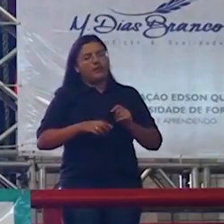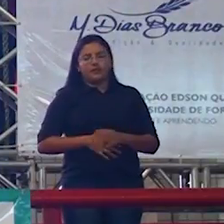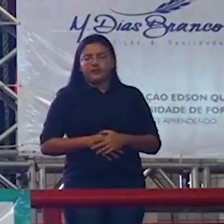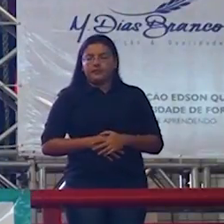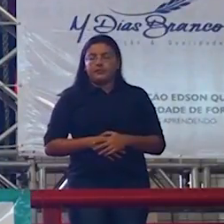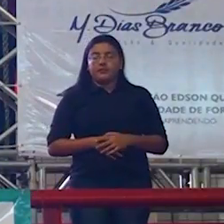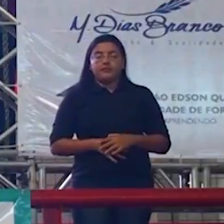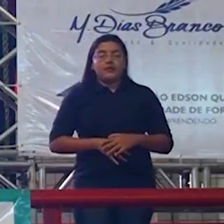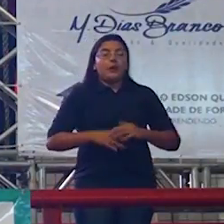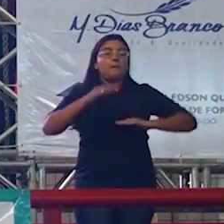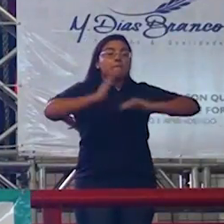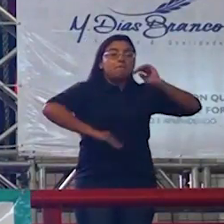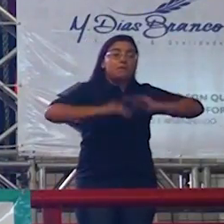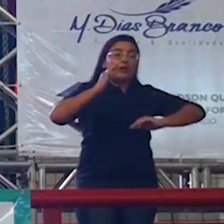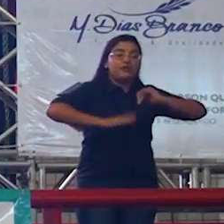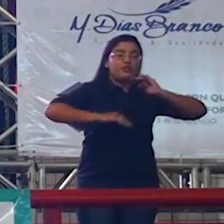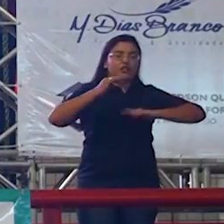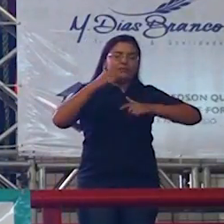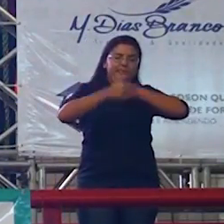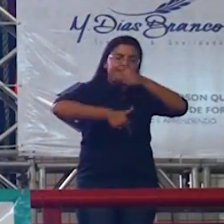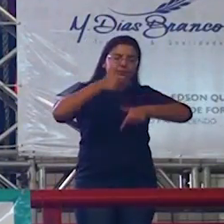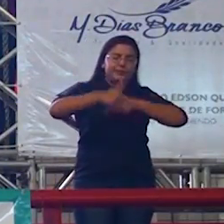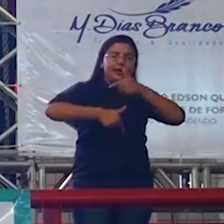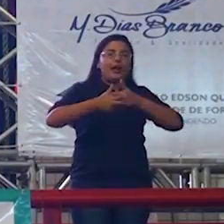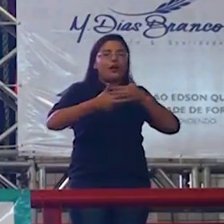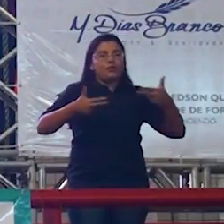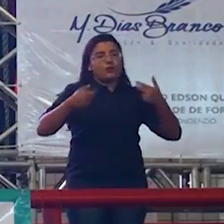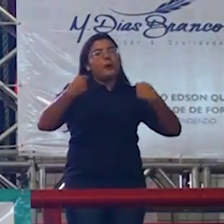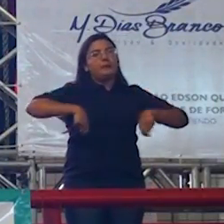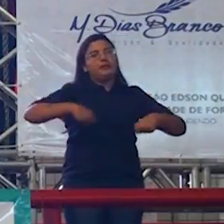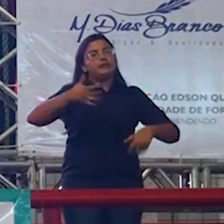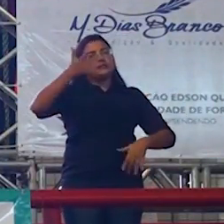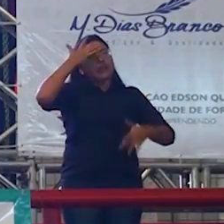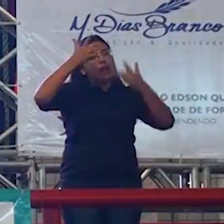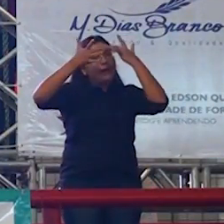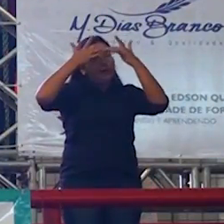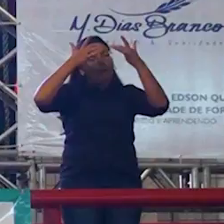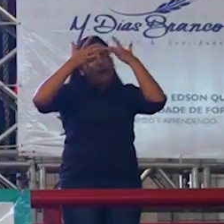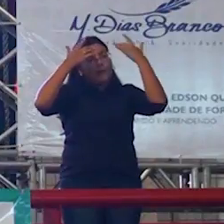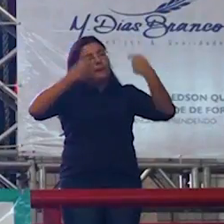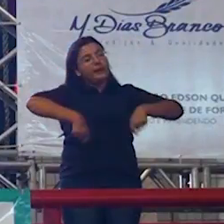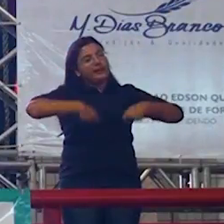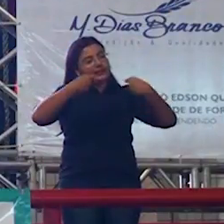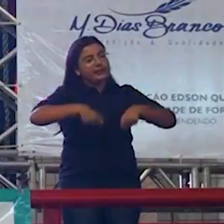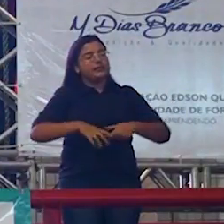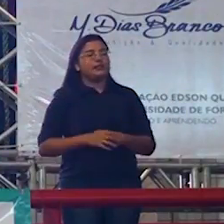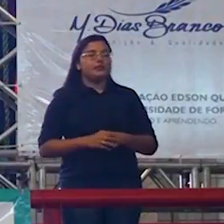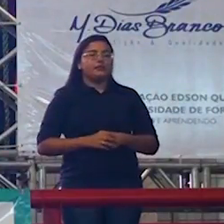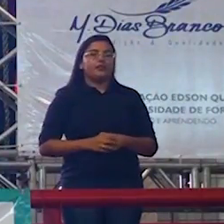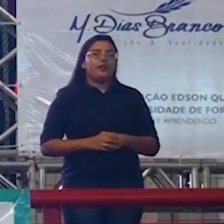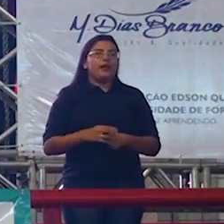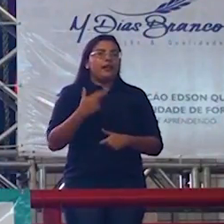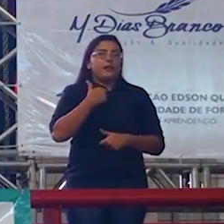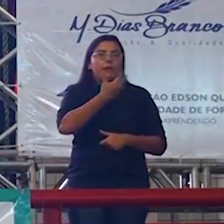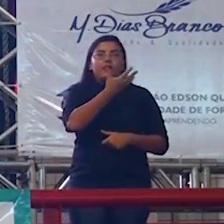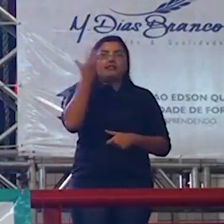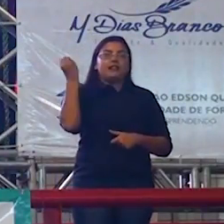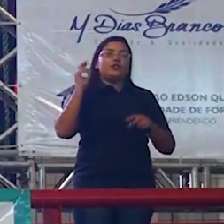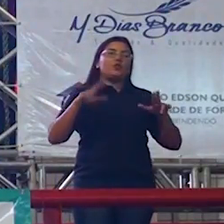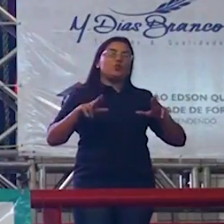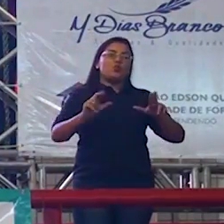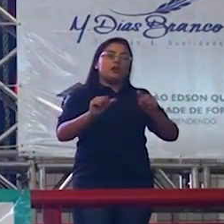estiver exercendo sua profissão, as coisas têm que estar aí na tua cachola, na memória de longo prazo. Você não vai mais